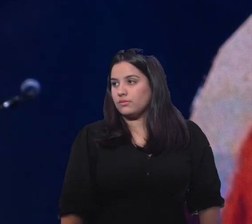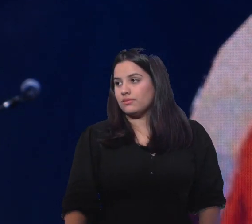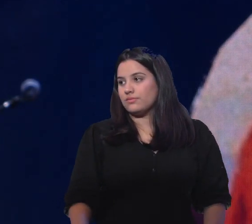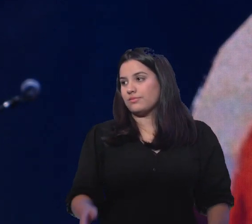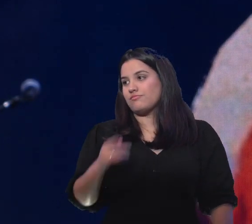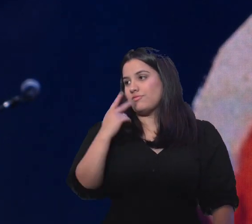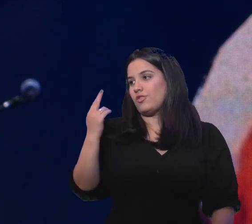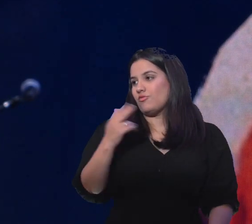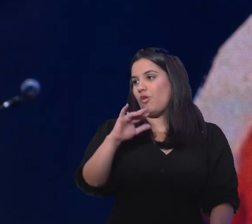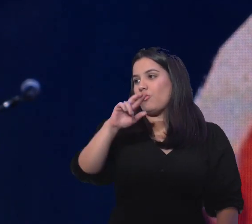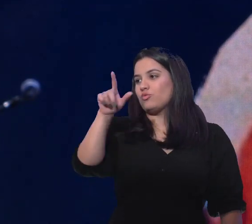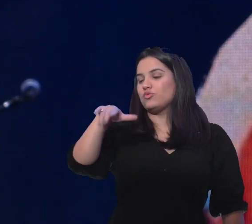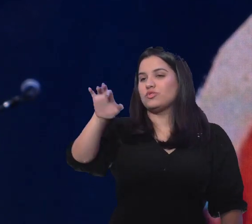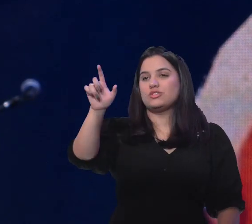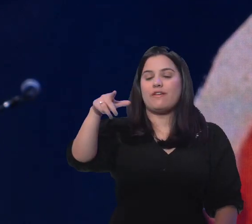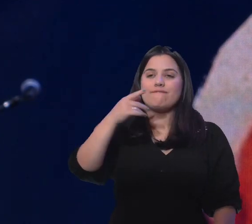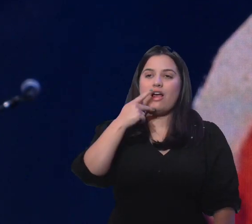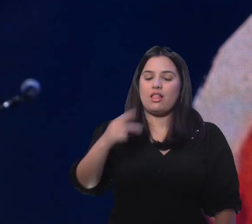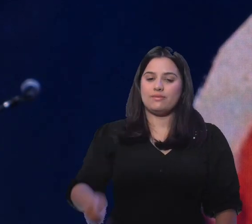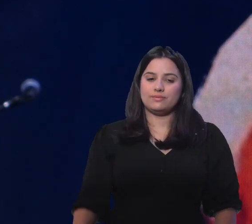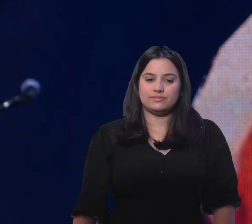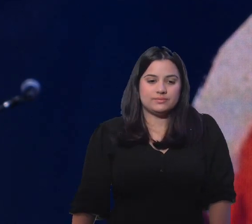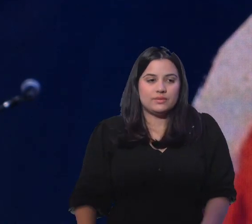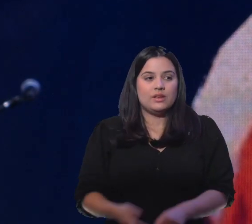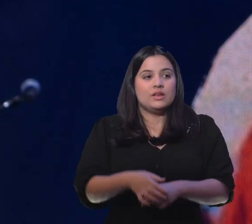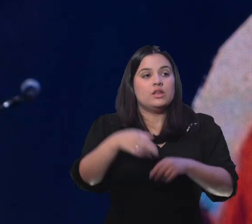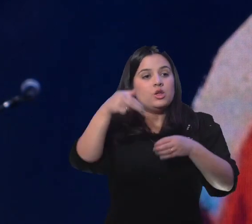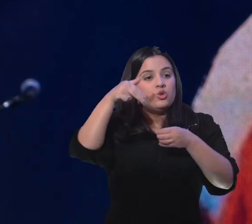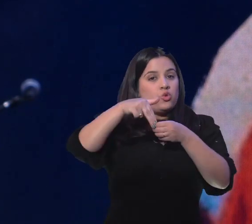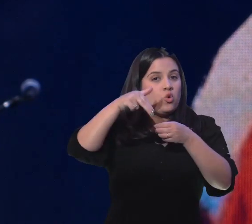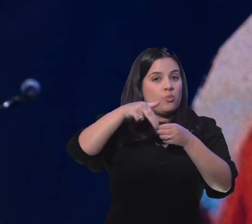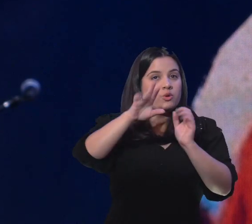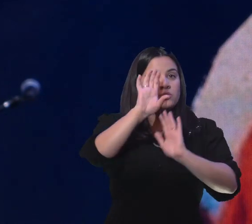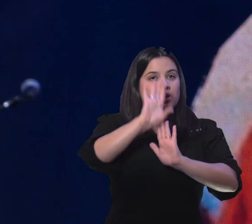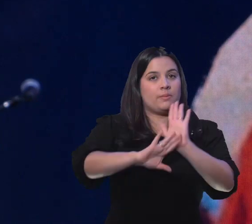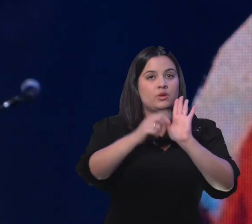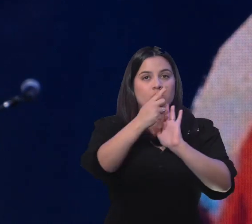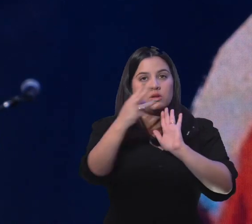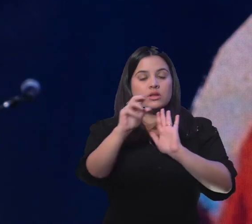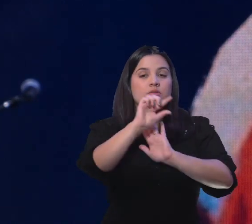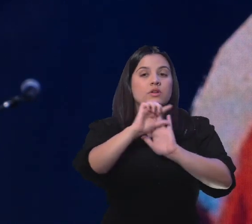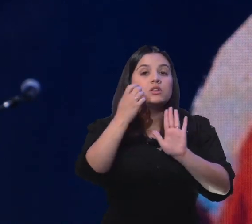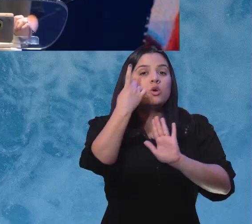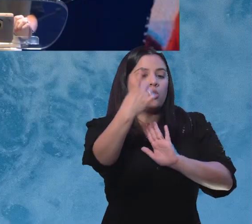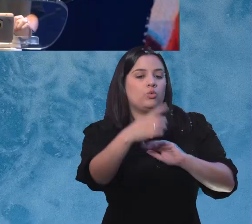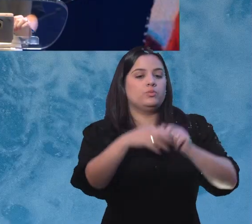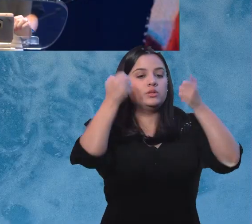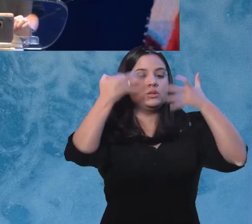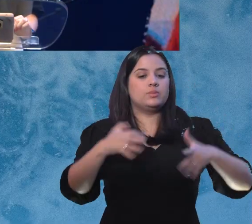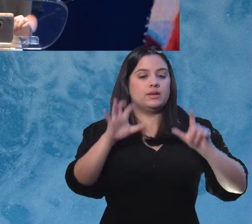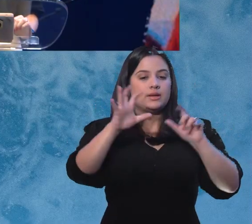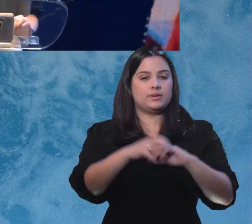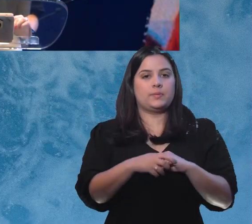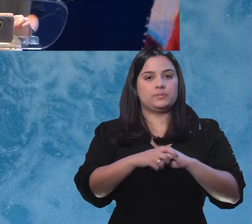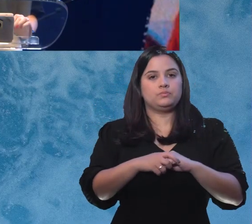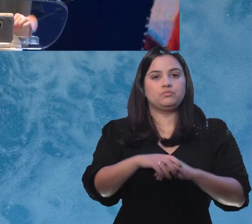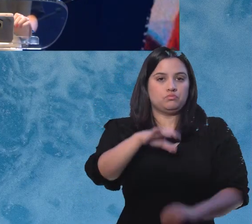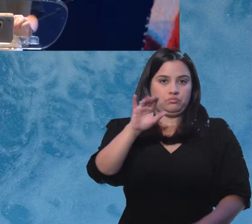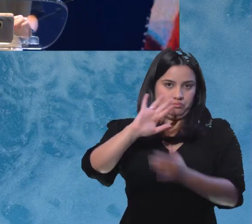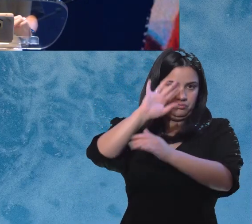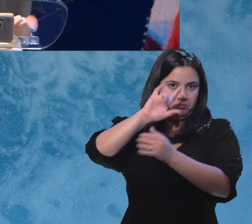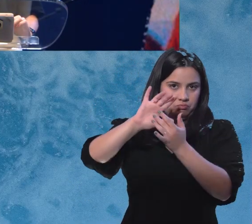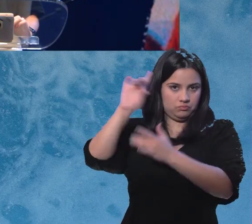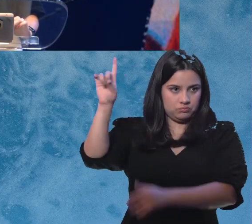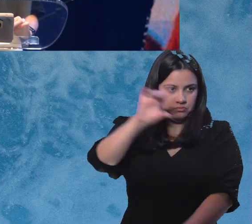já era. Números capítulo 13, versículo 1, diz assim. O Senhor disse a Moisés,